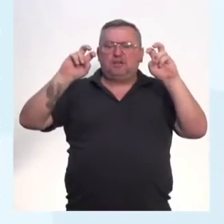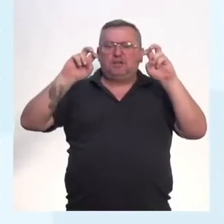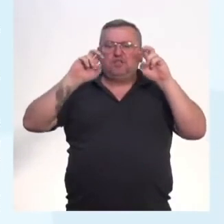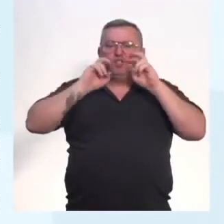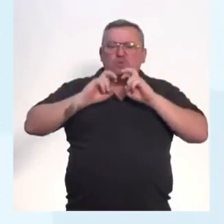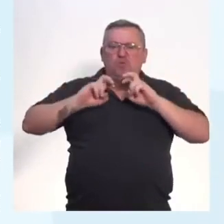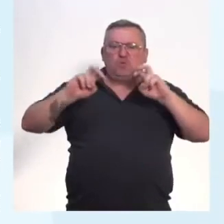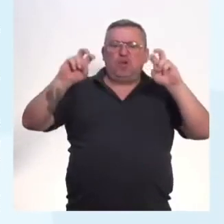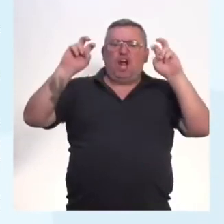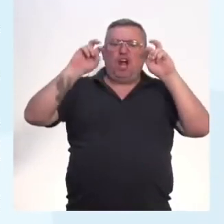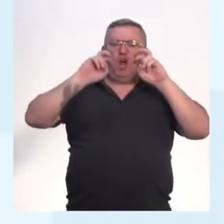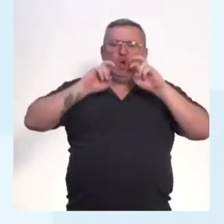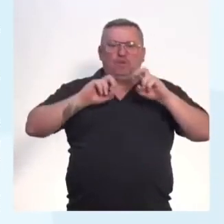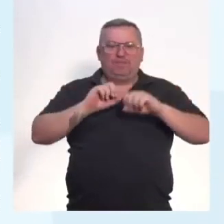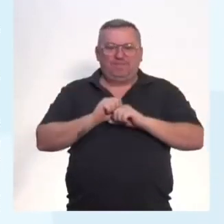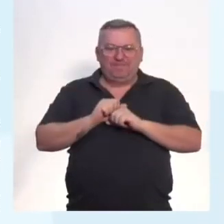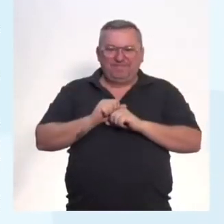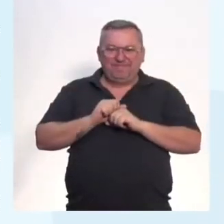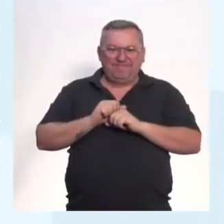leão urraria, Dani?